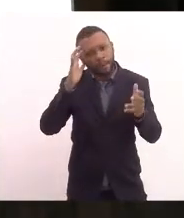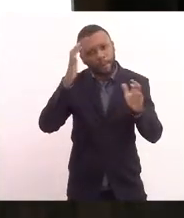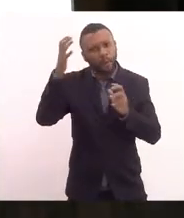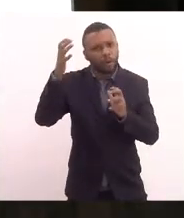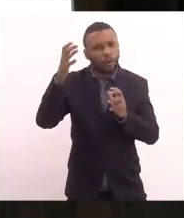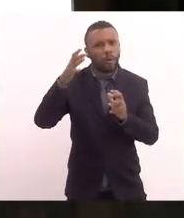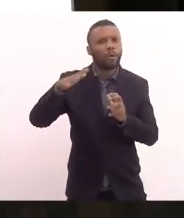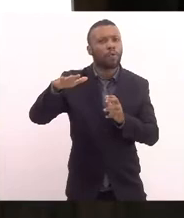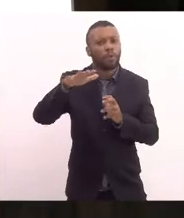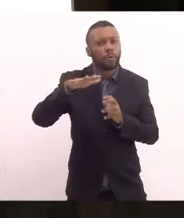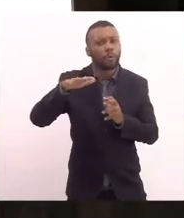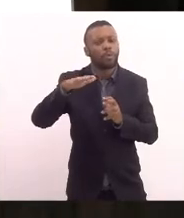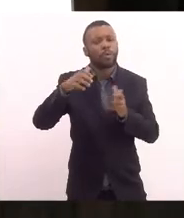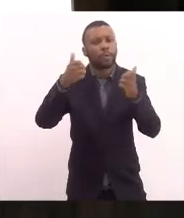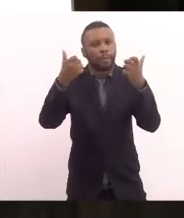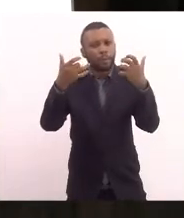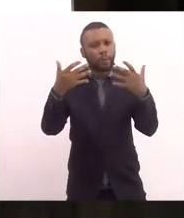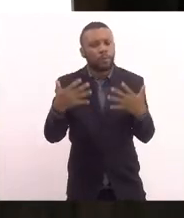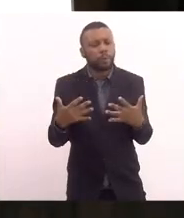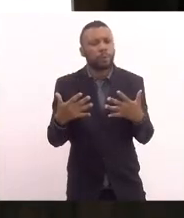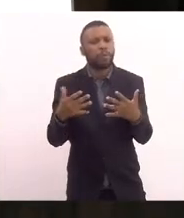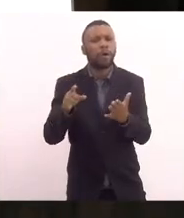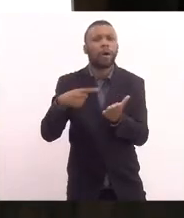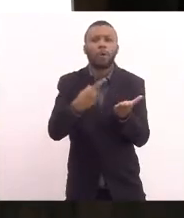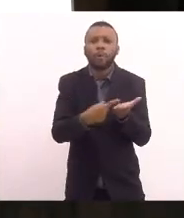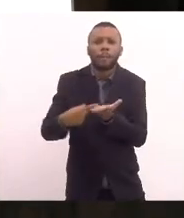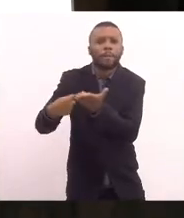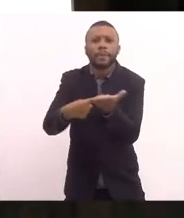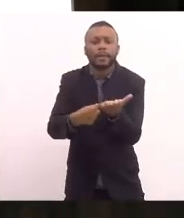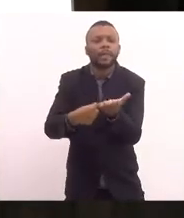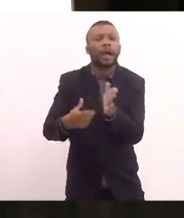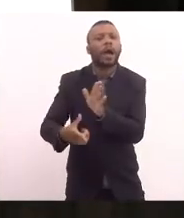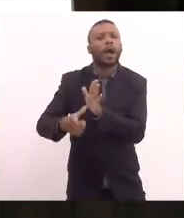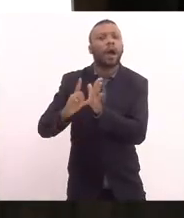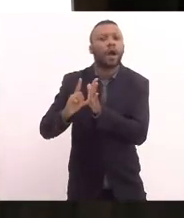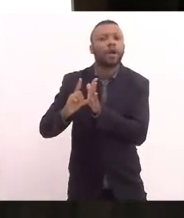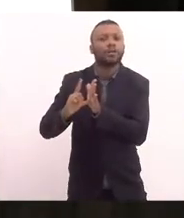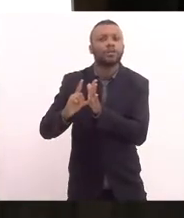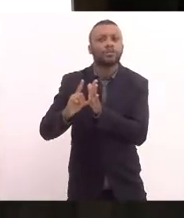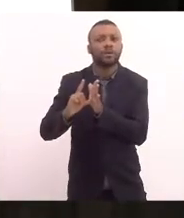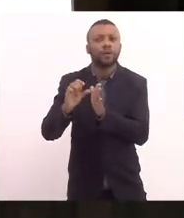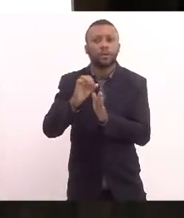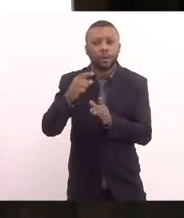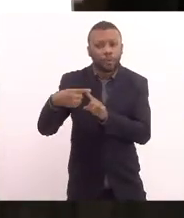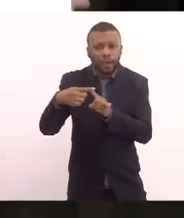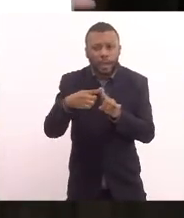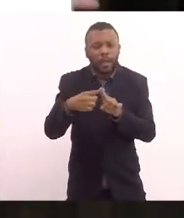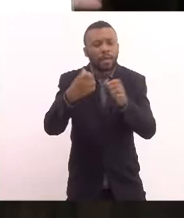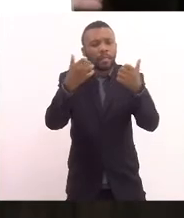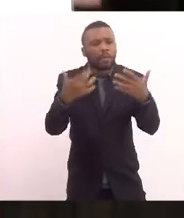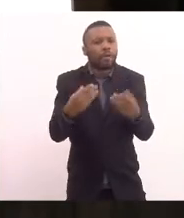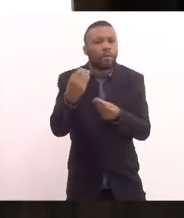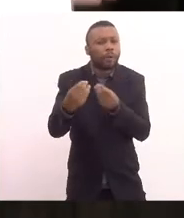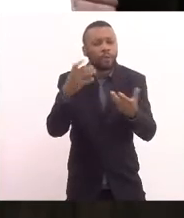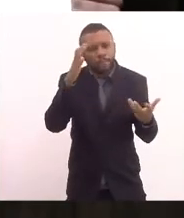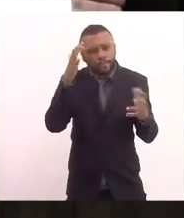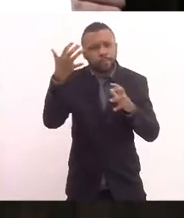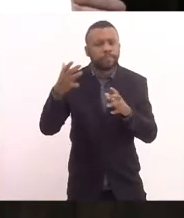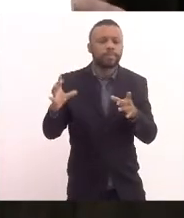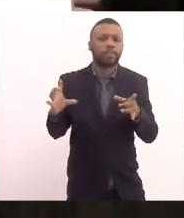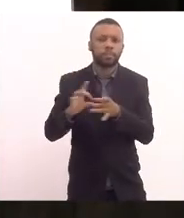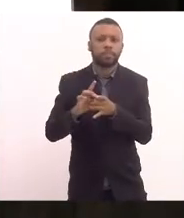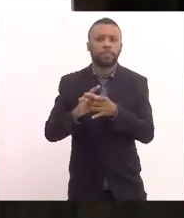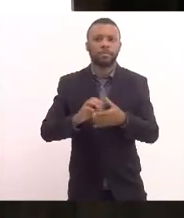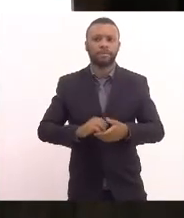de descanso. Se a gente tivesse uma bancada, a gente mesmo faria, né, Manuela? A gente mesmo